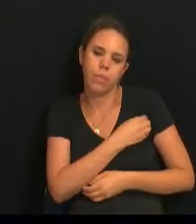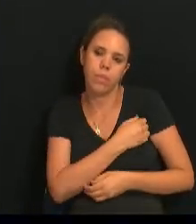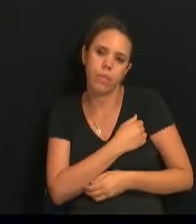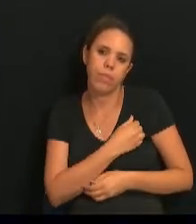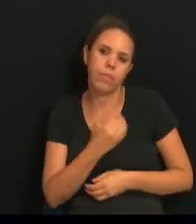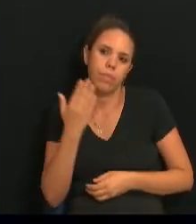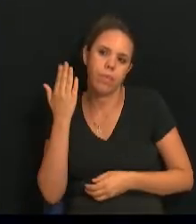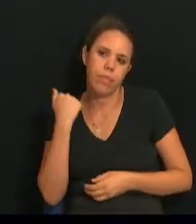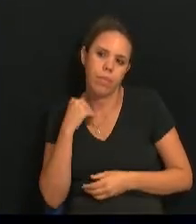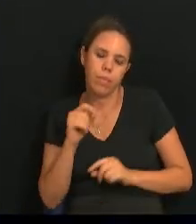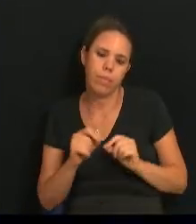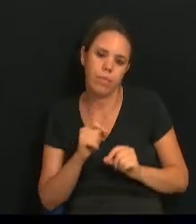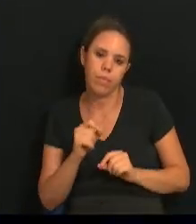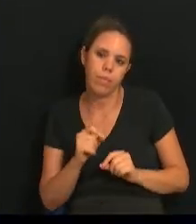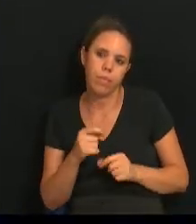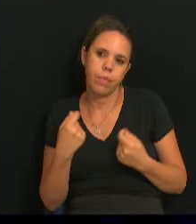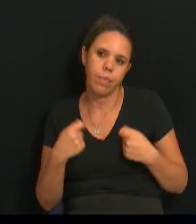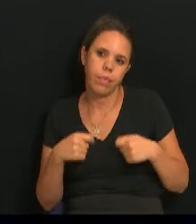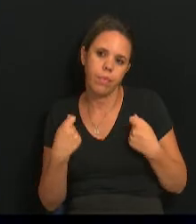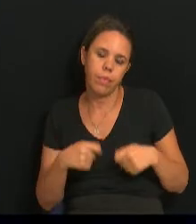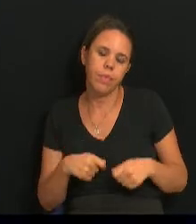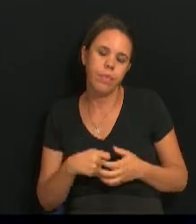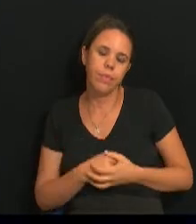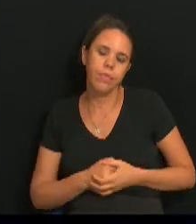que precisa ser